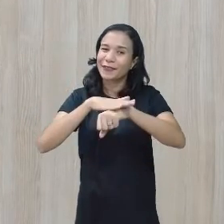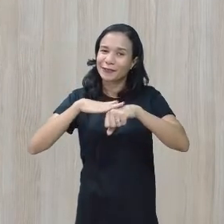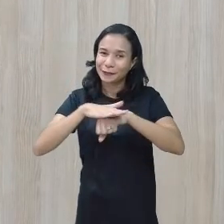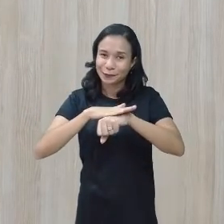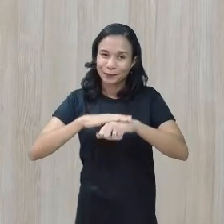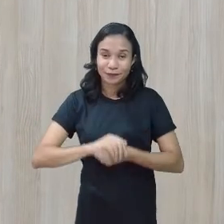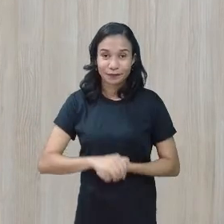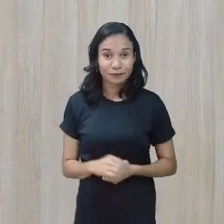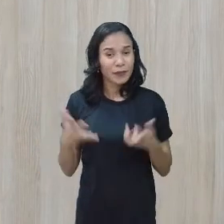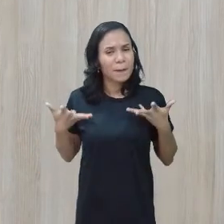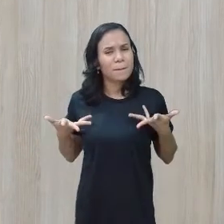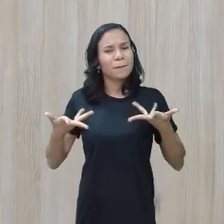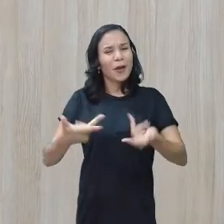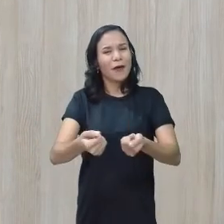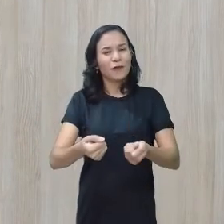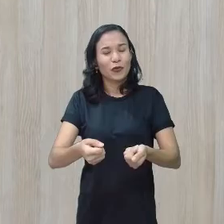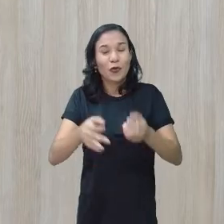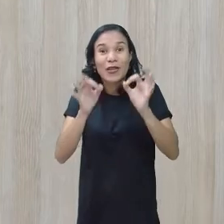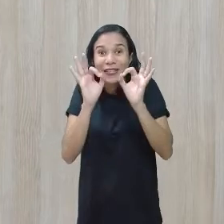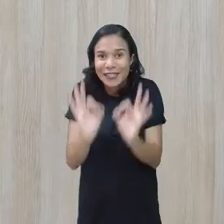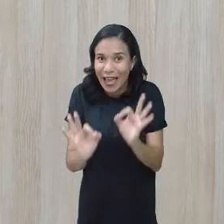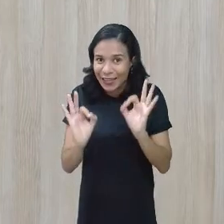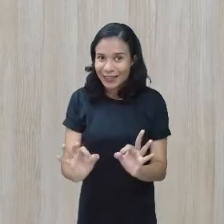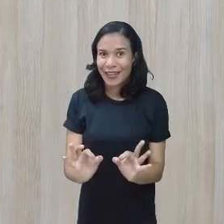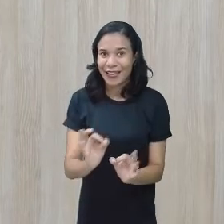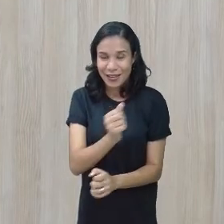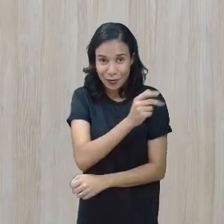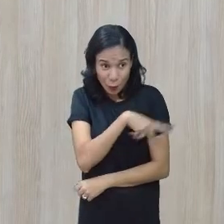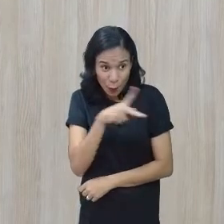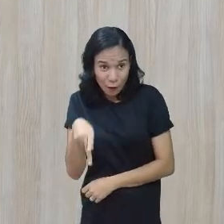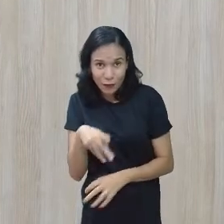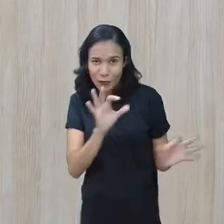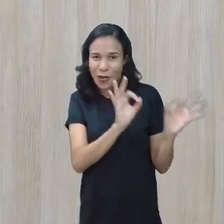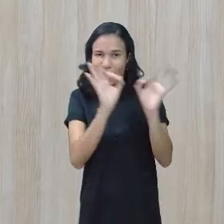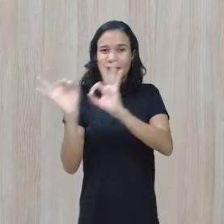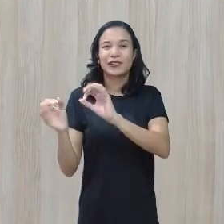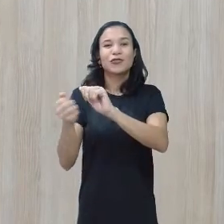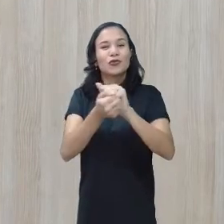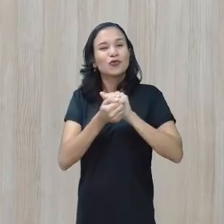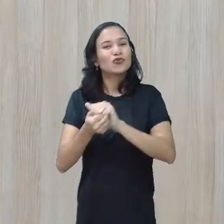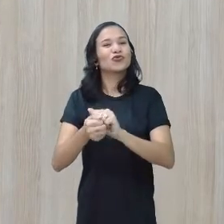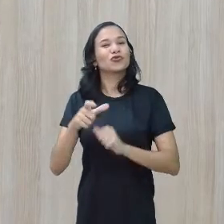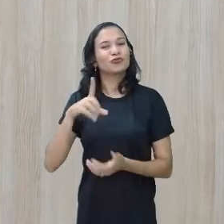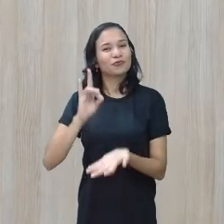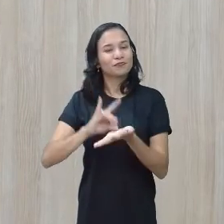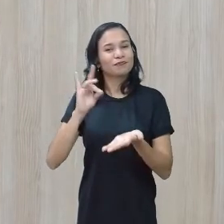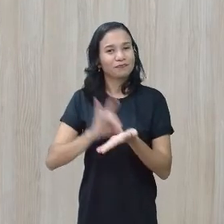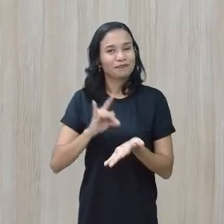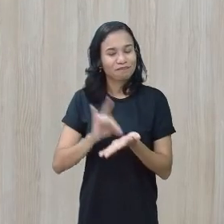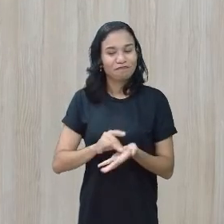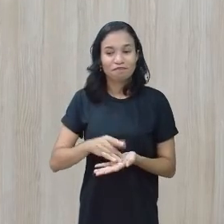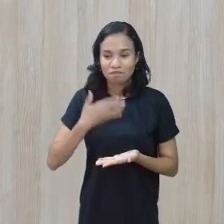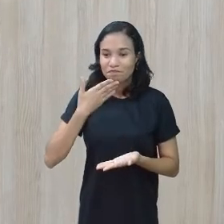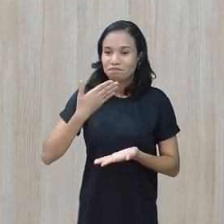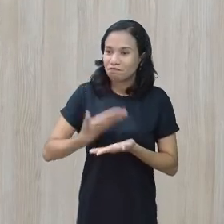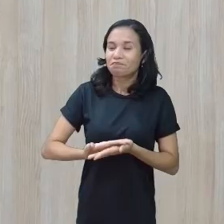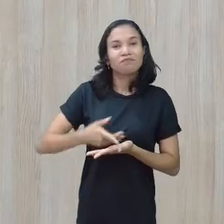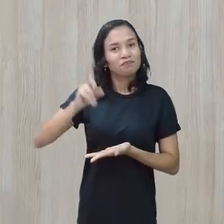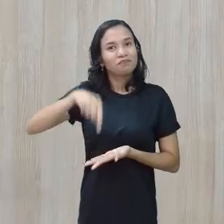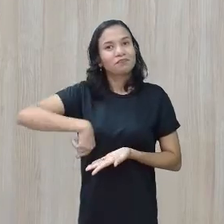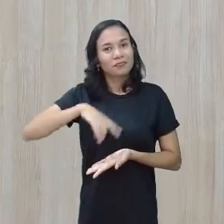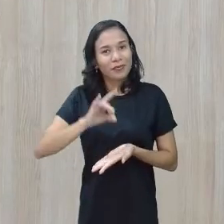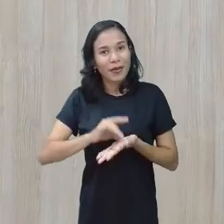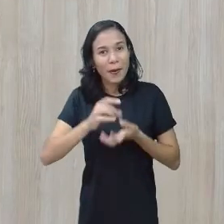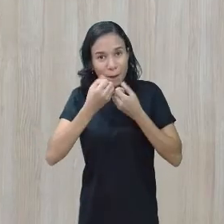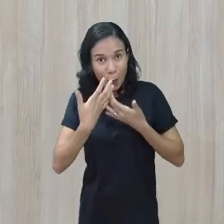conosco. Maravilhoso. Eu tenho certeza que os professores que acompanharam esse momento, eles realmente ficaram fascinados